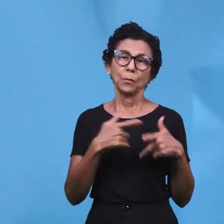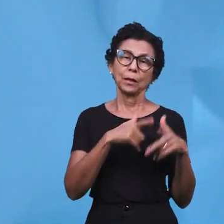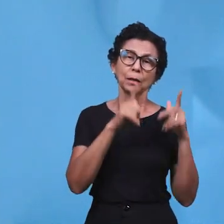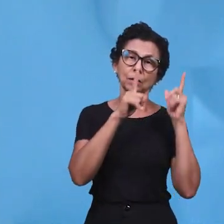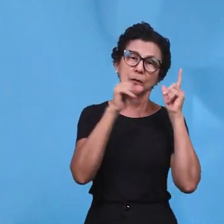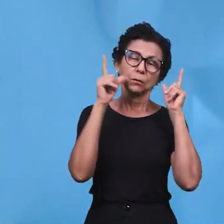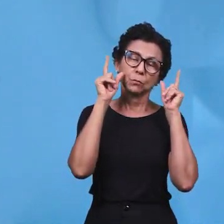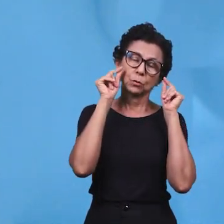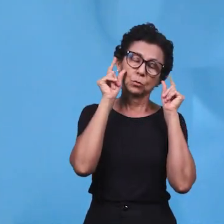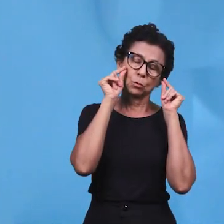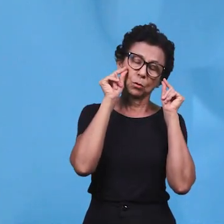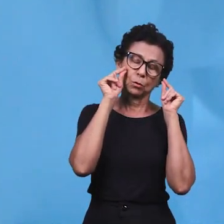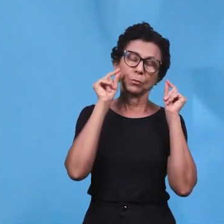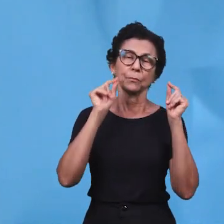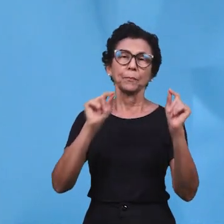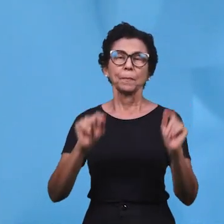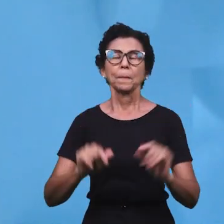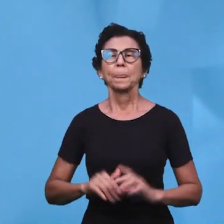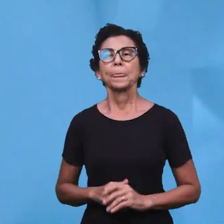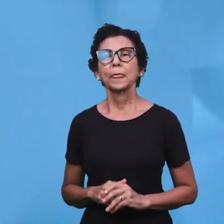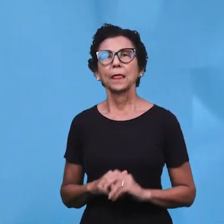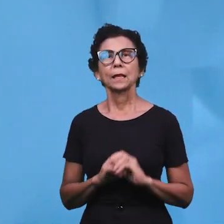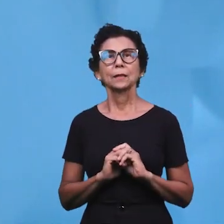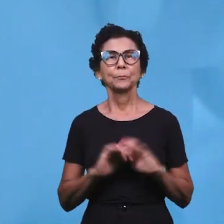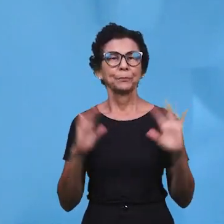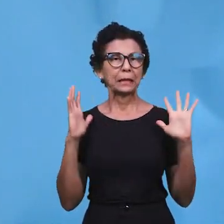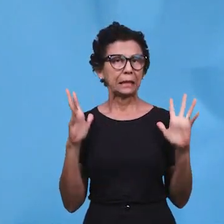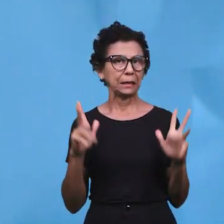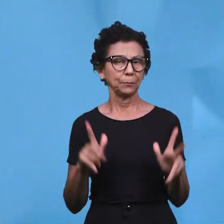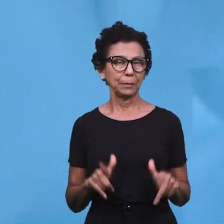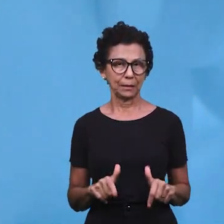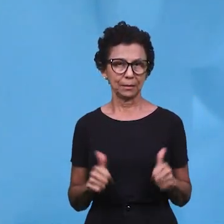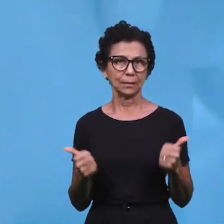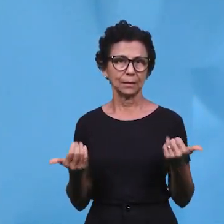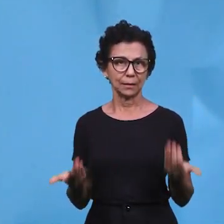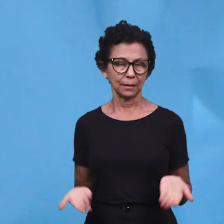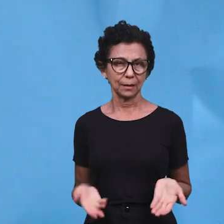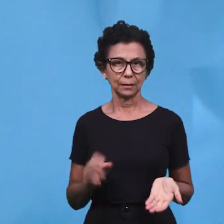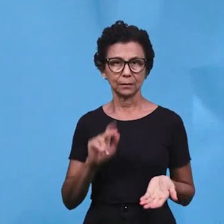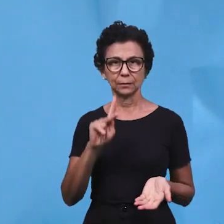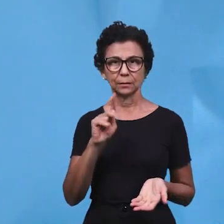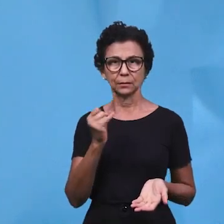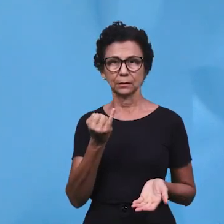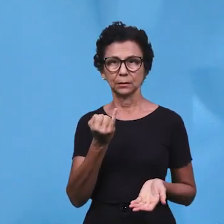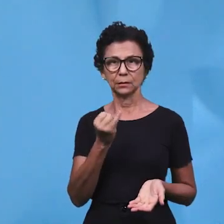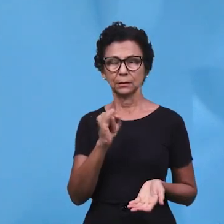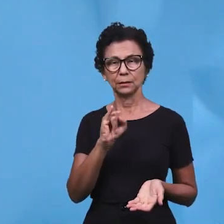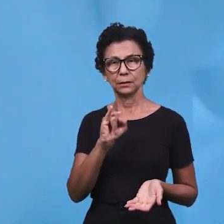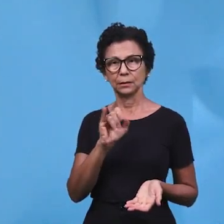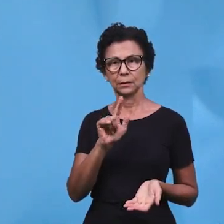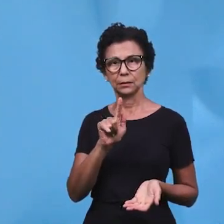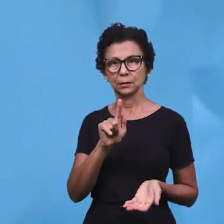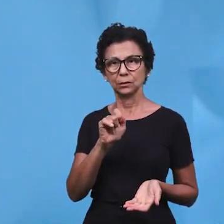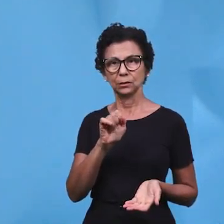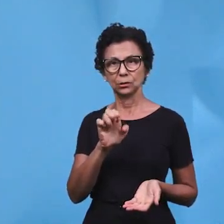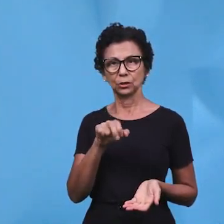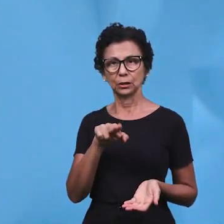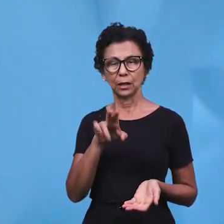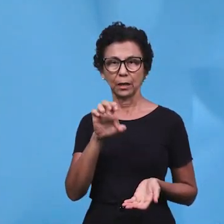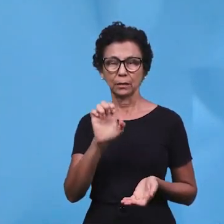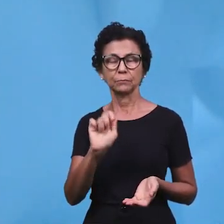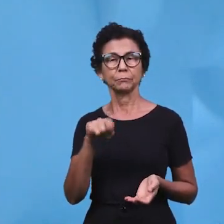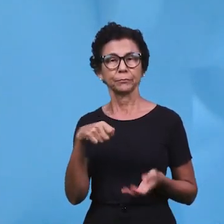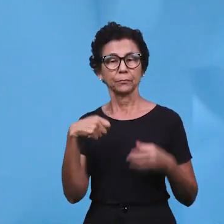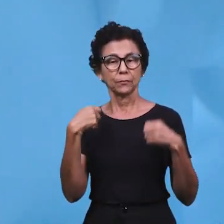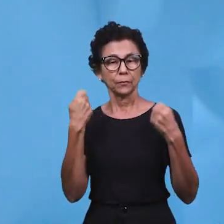do sono, né? Nós, quando a gente fala de higiene, fala de limpeza. Sim. Então, seria tirar, limpar